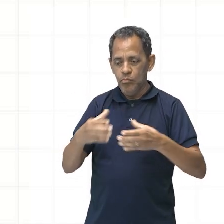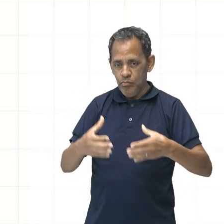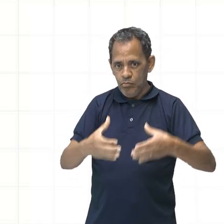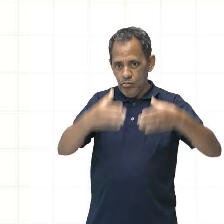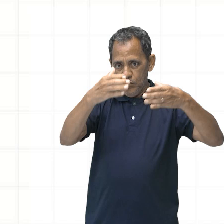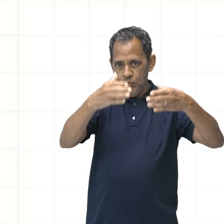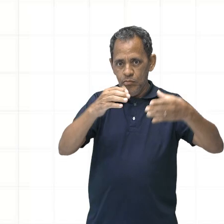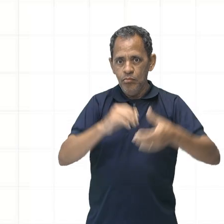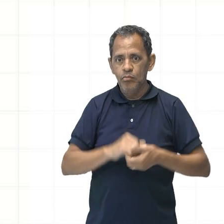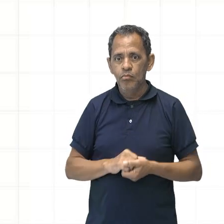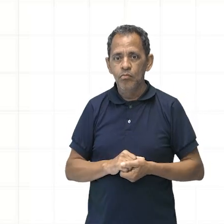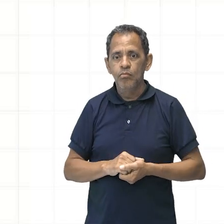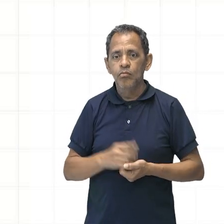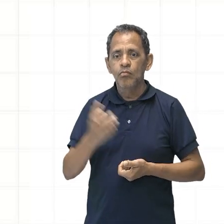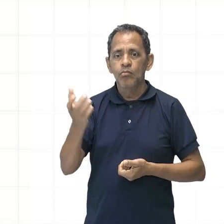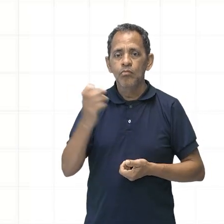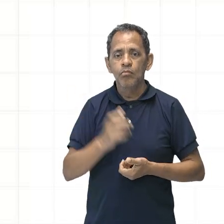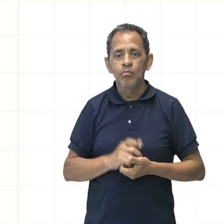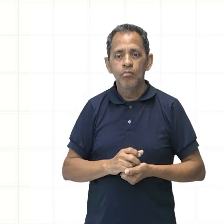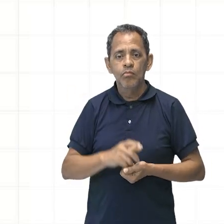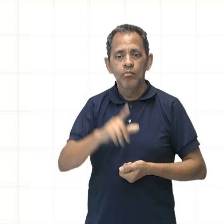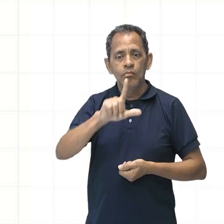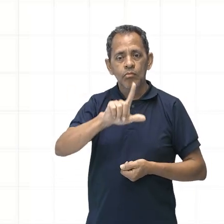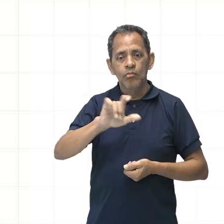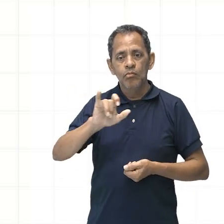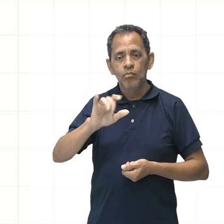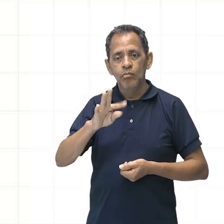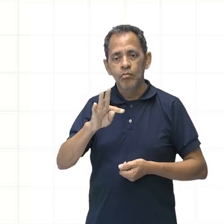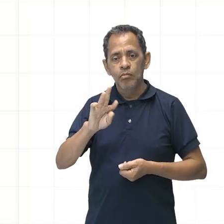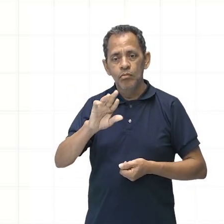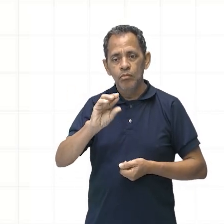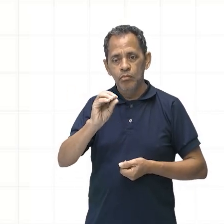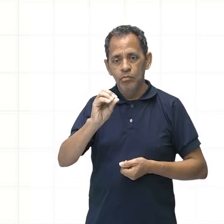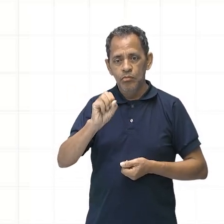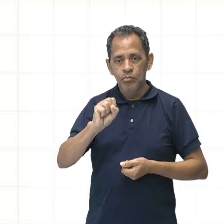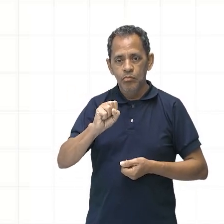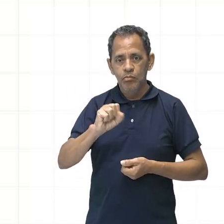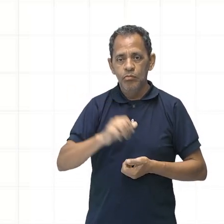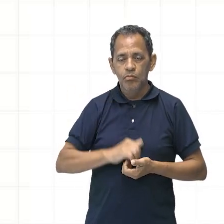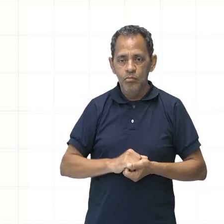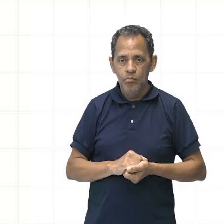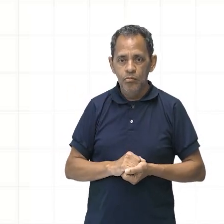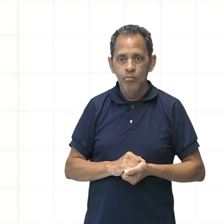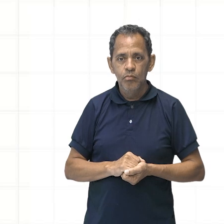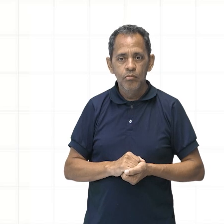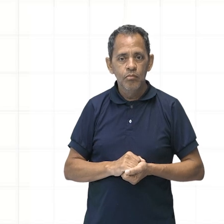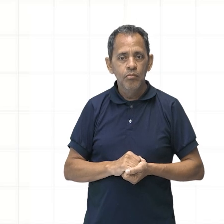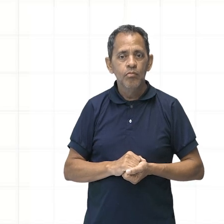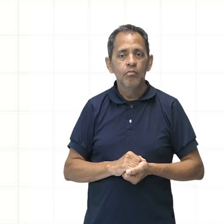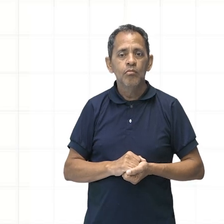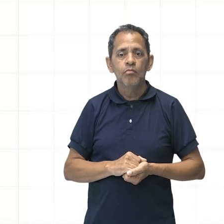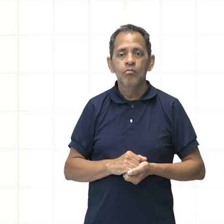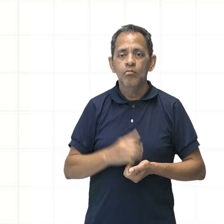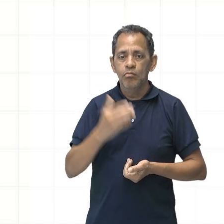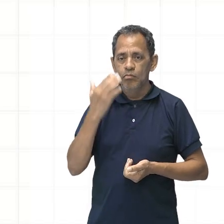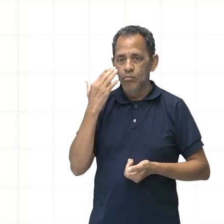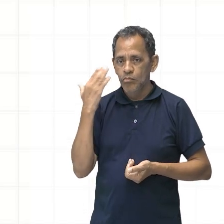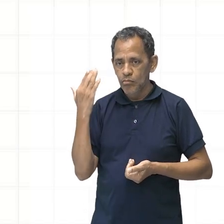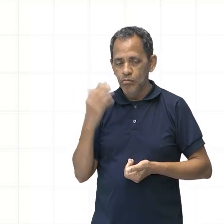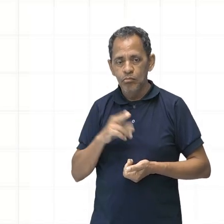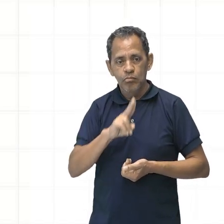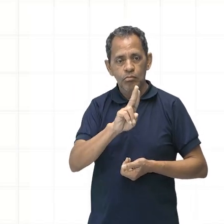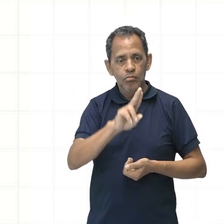esse volume em litros. Então, e as unidades aqui estão